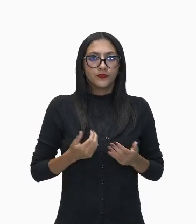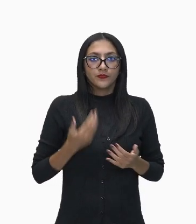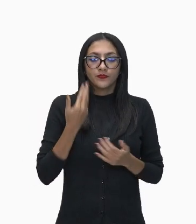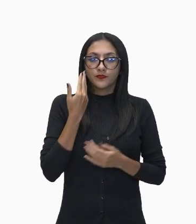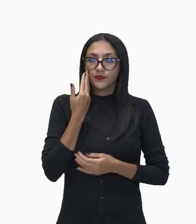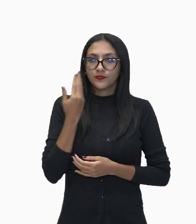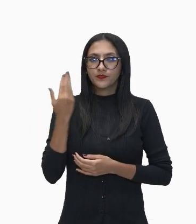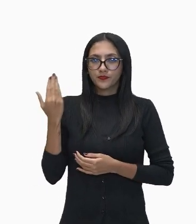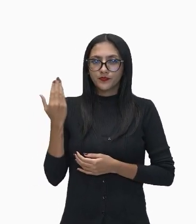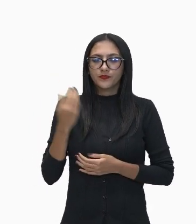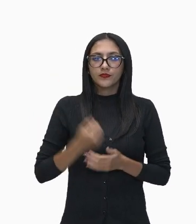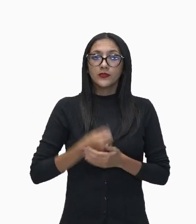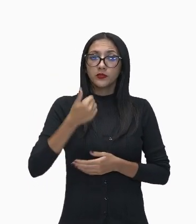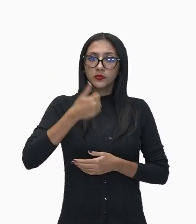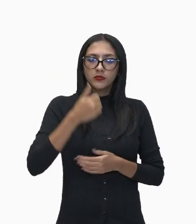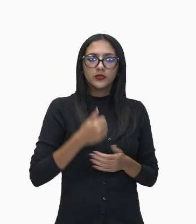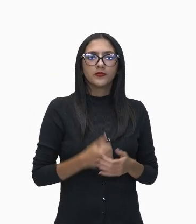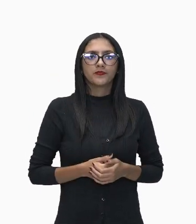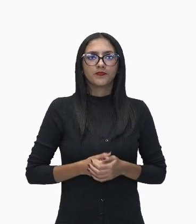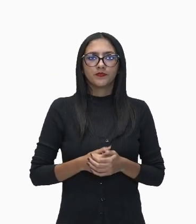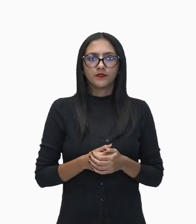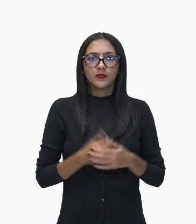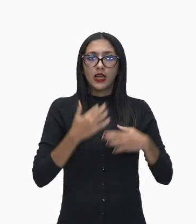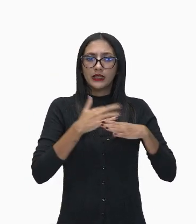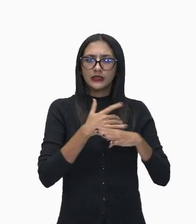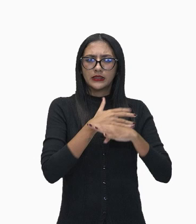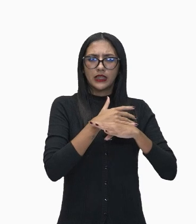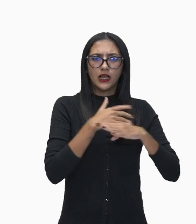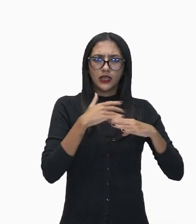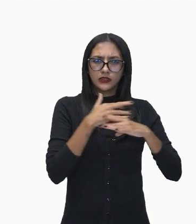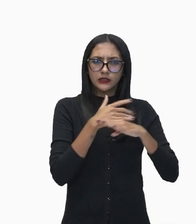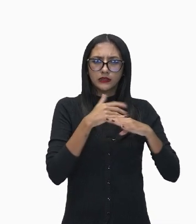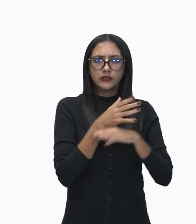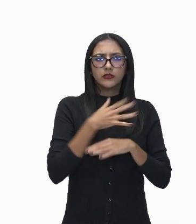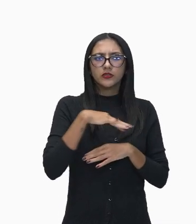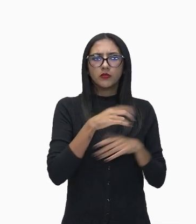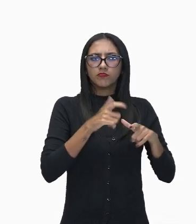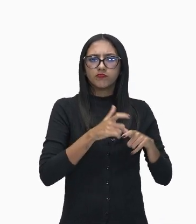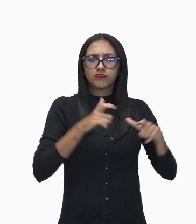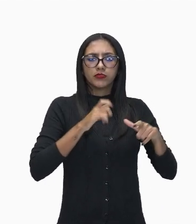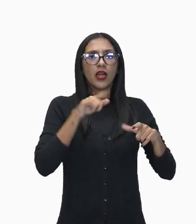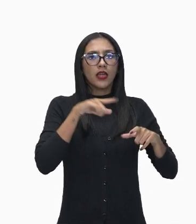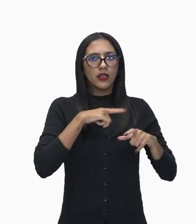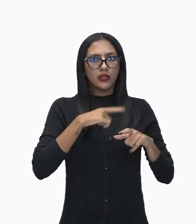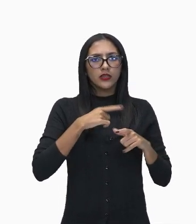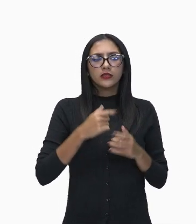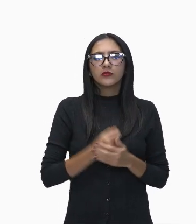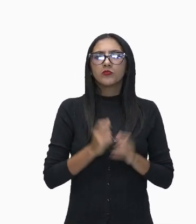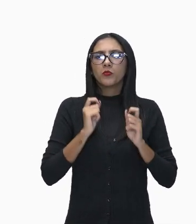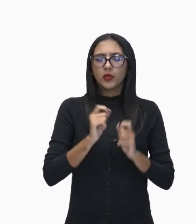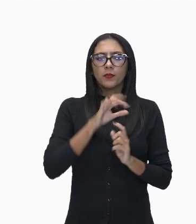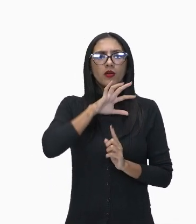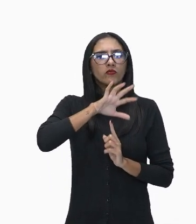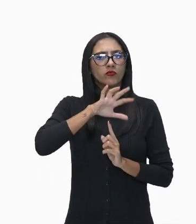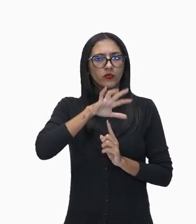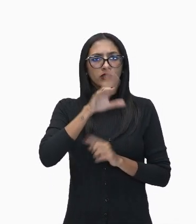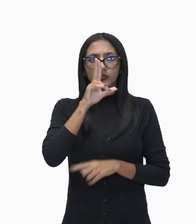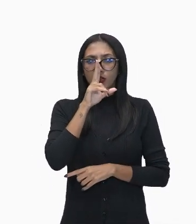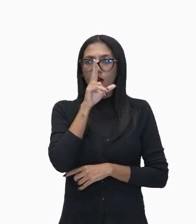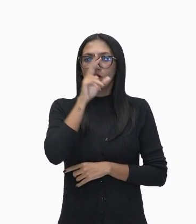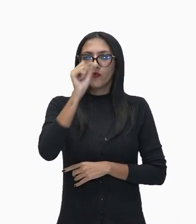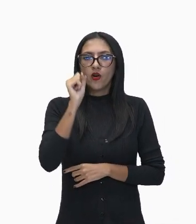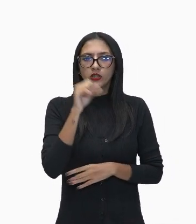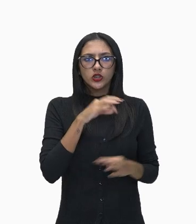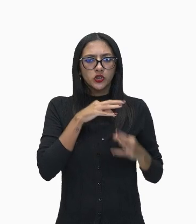aqui pelas metrópoles. Então, o que são metrópoles? Elas exercem ampla influência que cobre toda